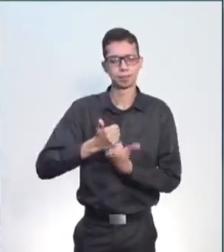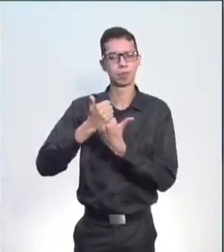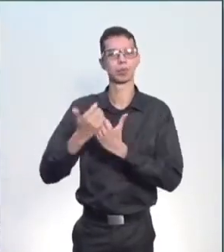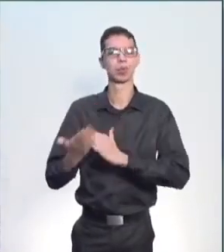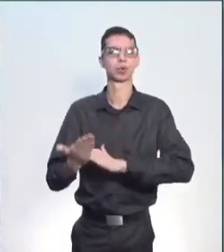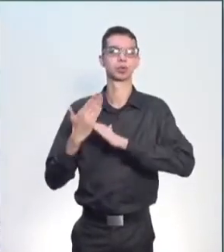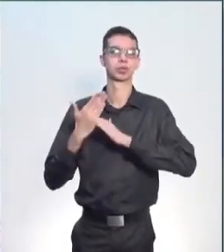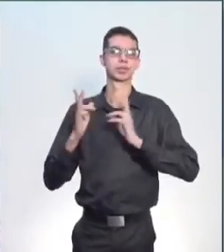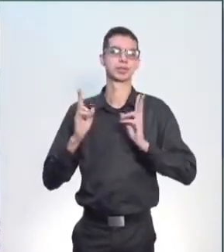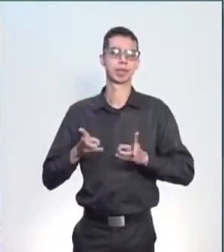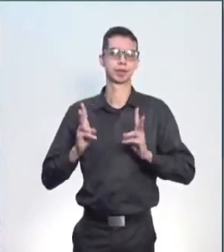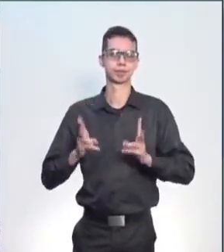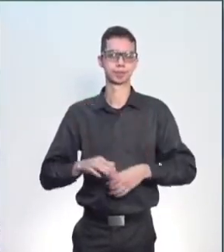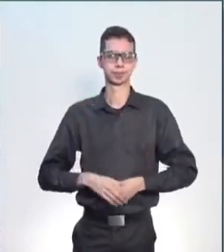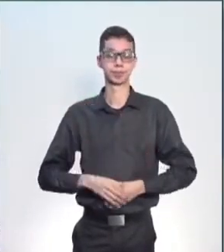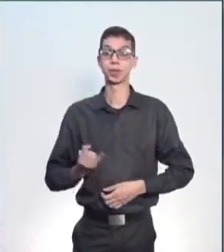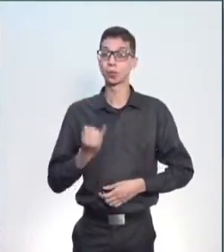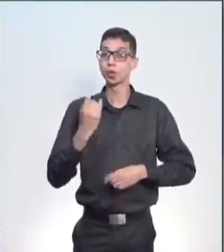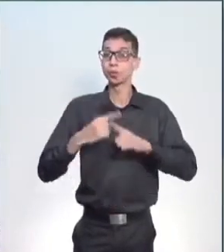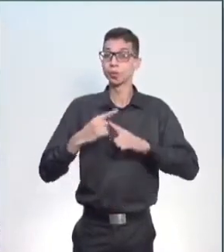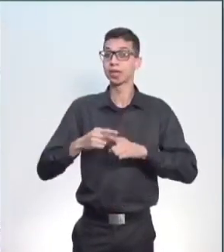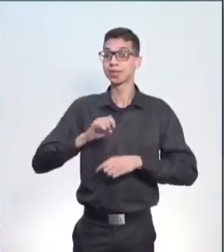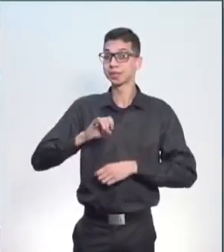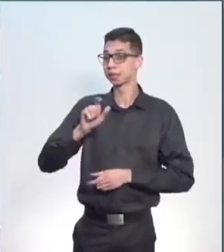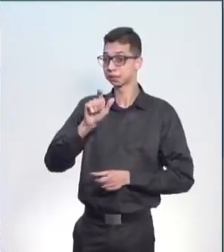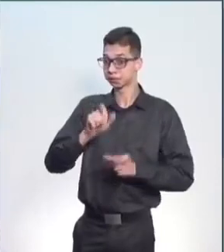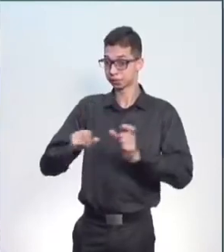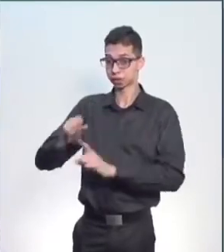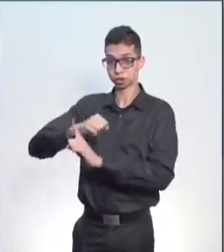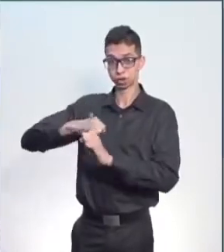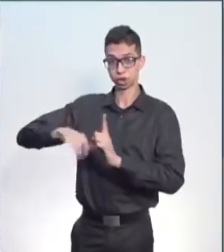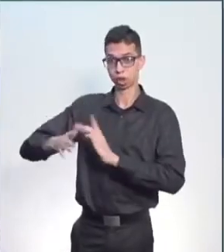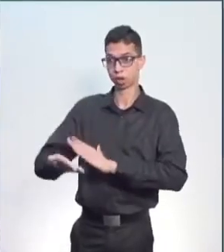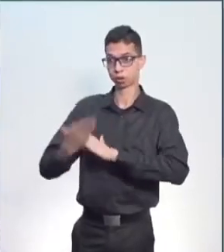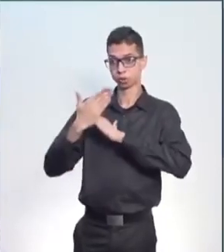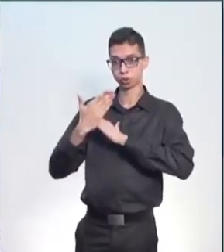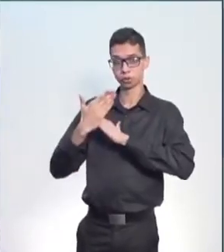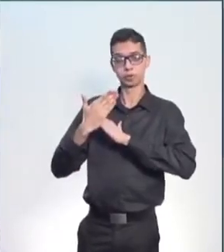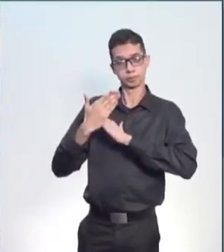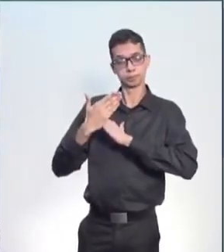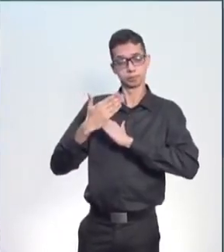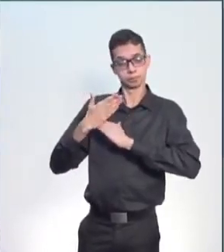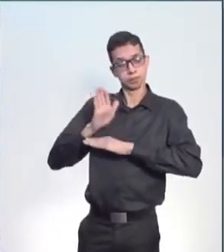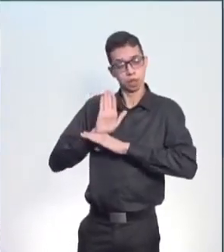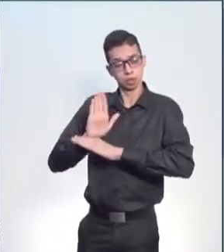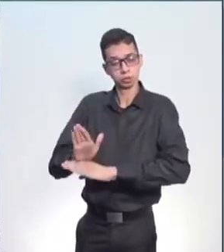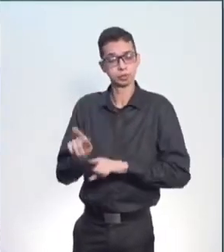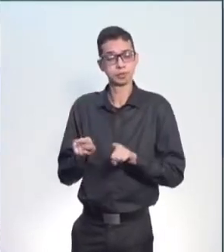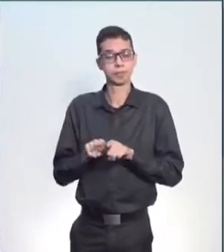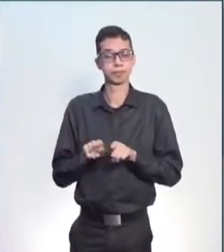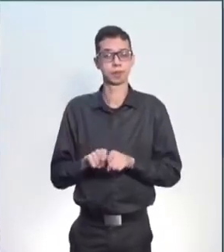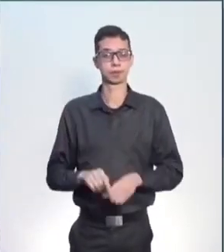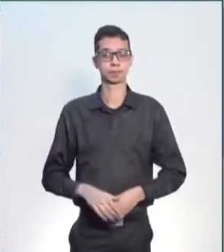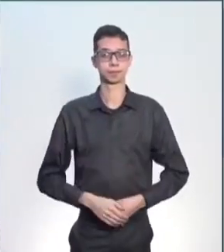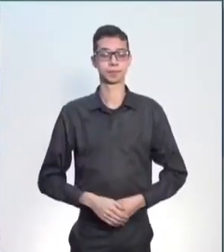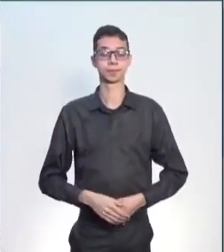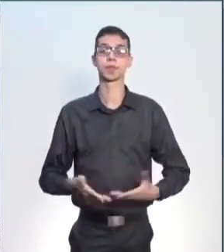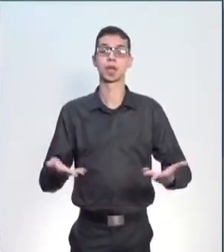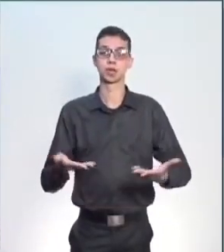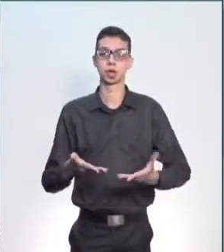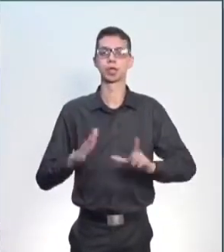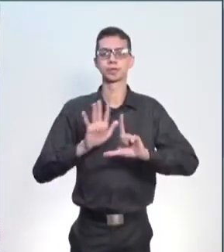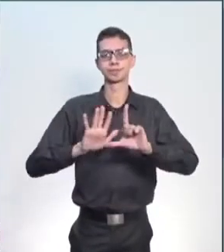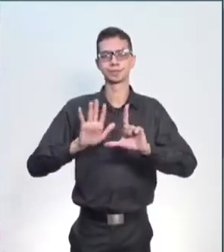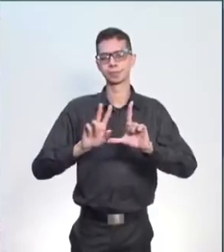dá o apoio, né? A sociedade, ela é assim. Vamos para o próximo slide,